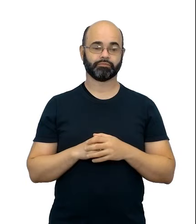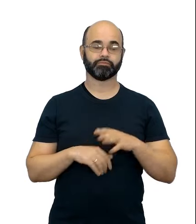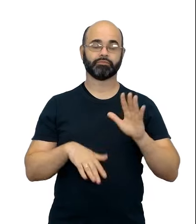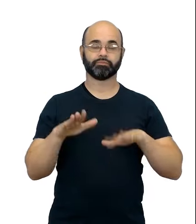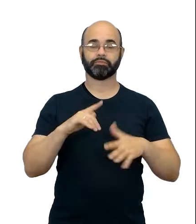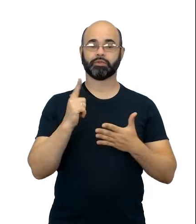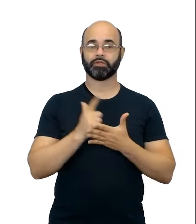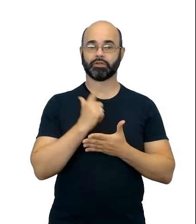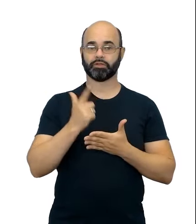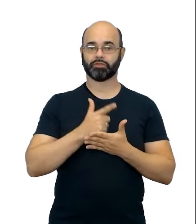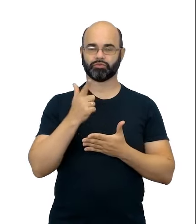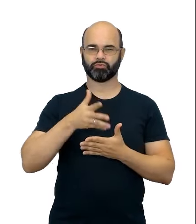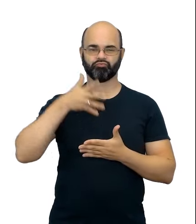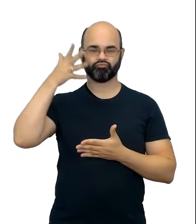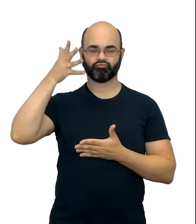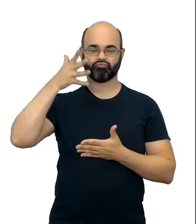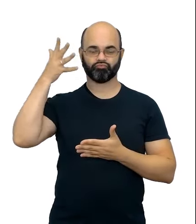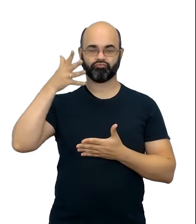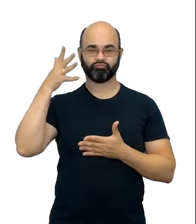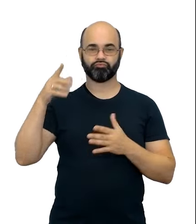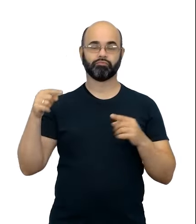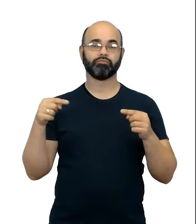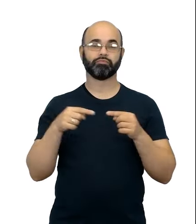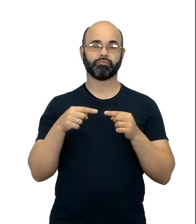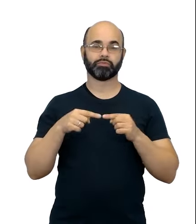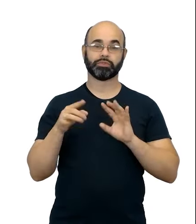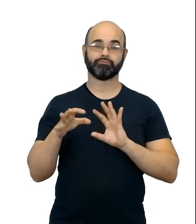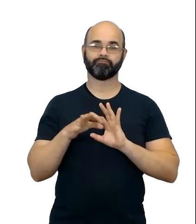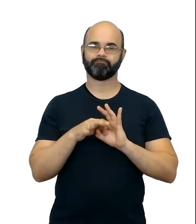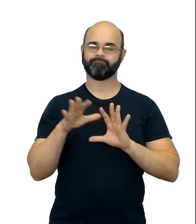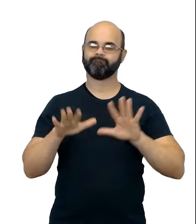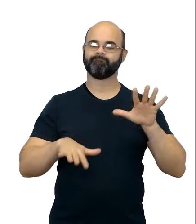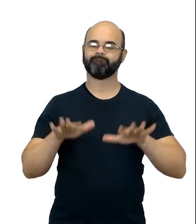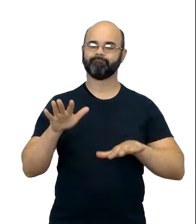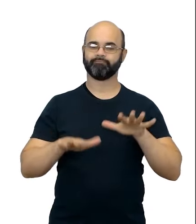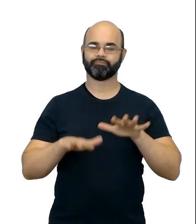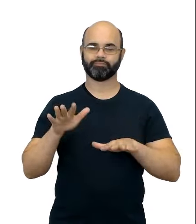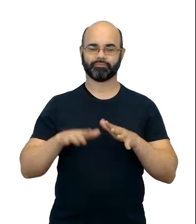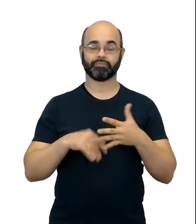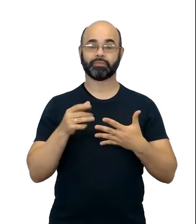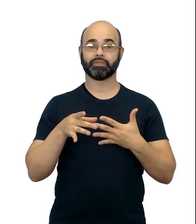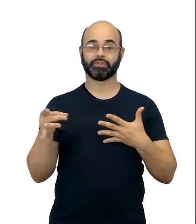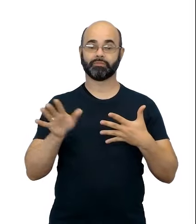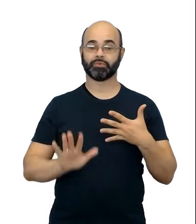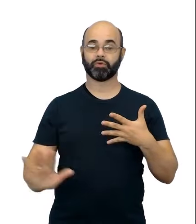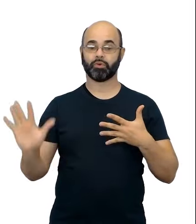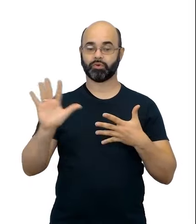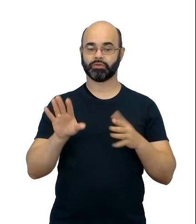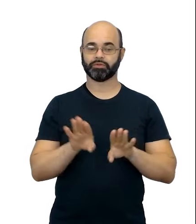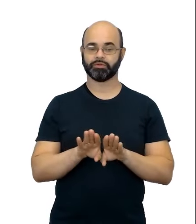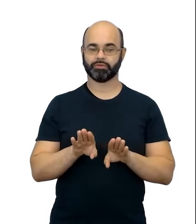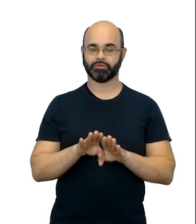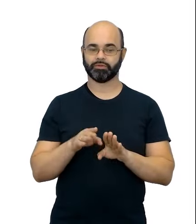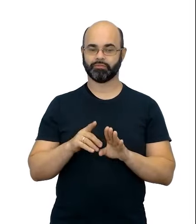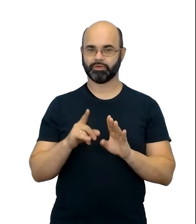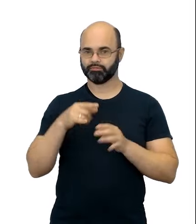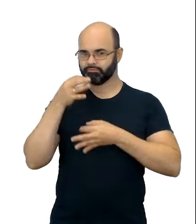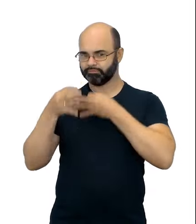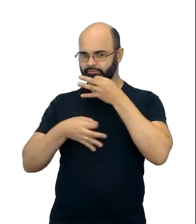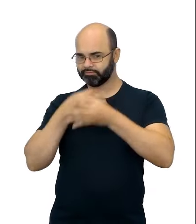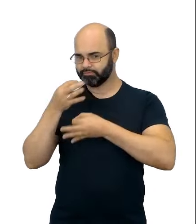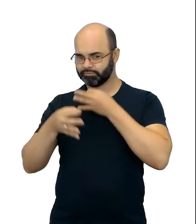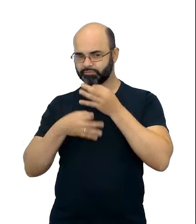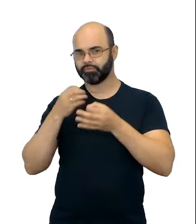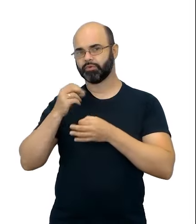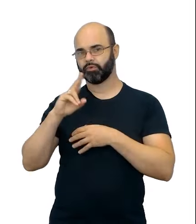linguísticas, discursivas e semióticas voltadas para argumentação e persuasão. Então, esse